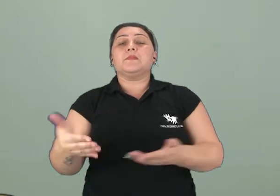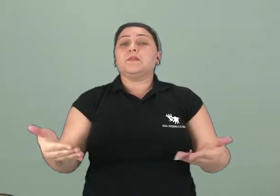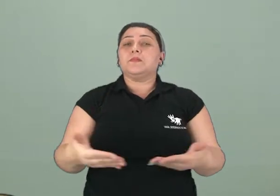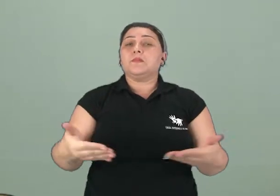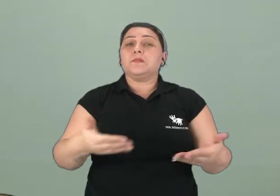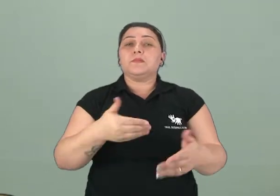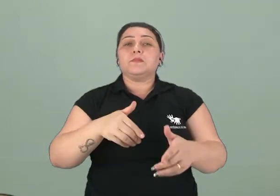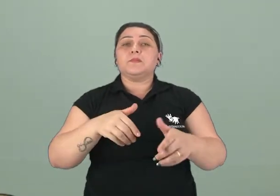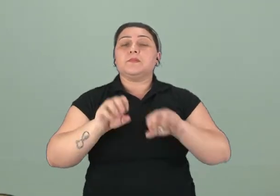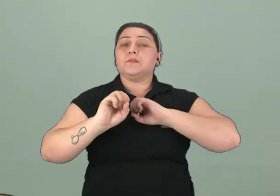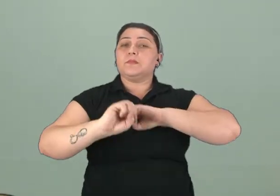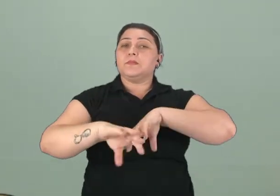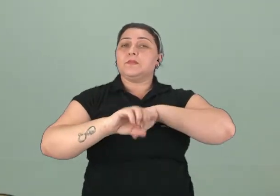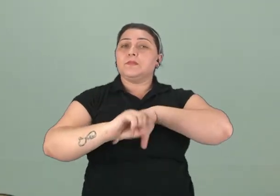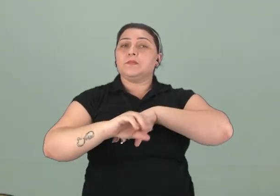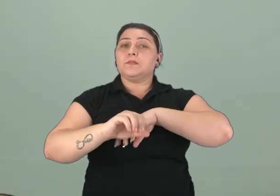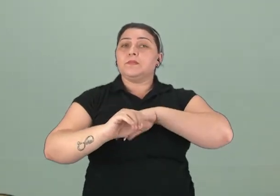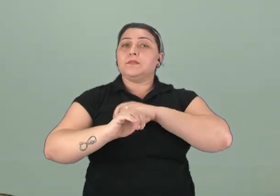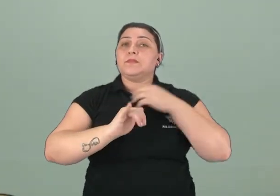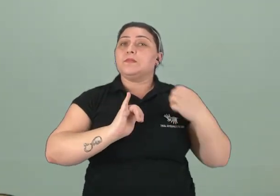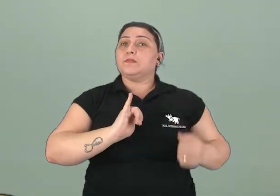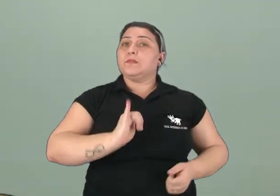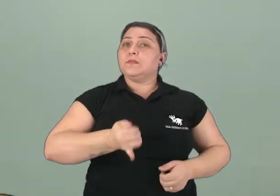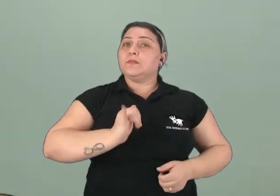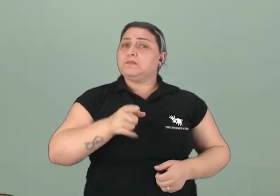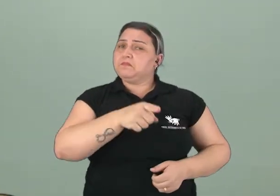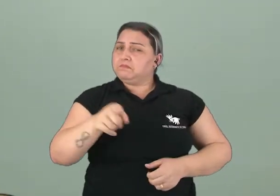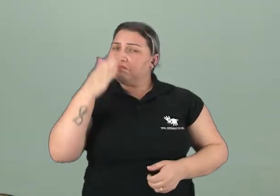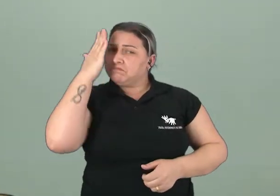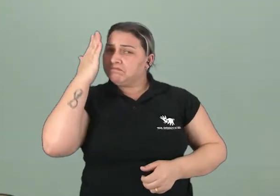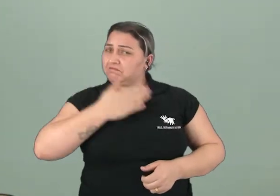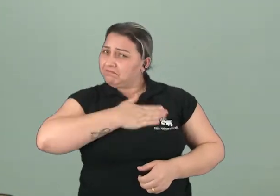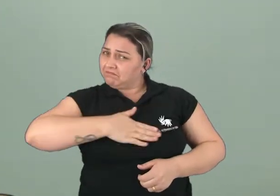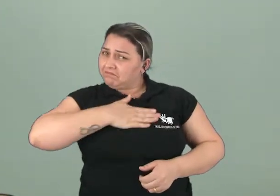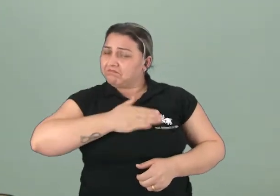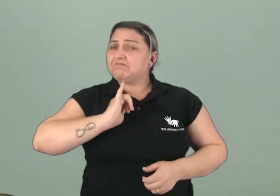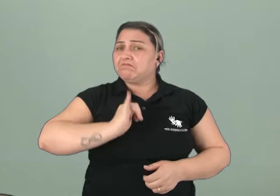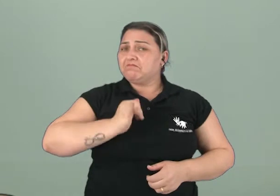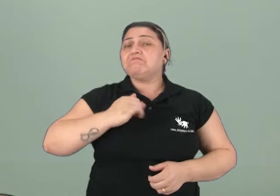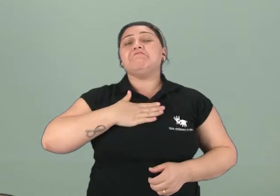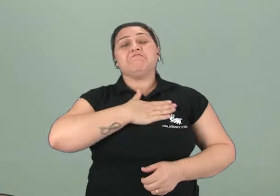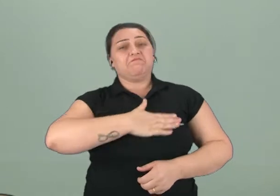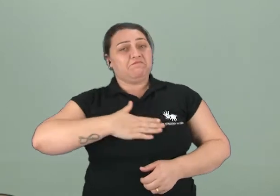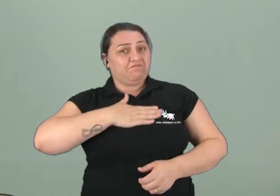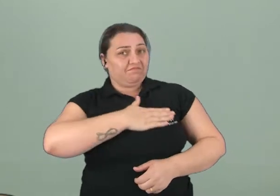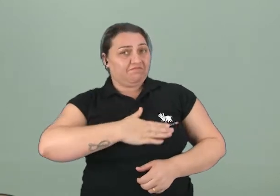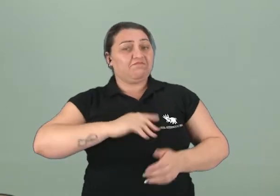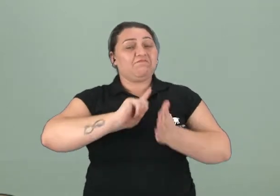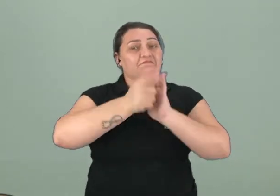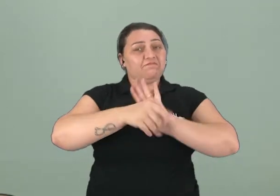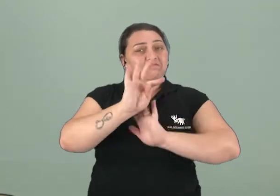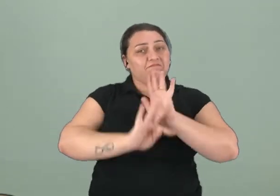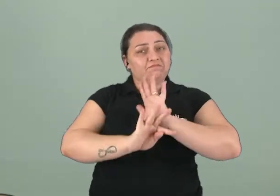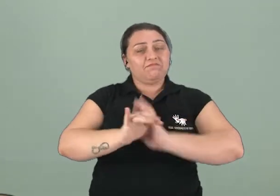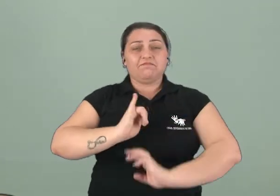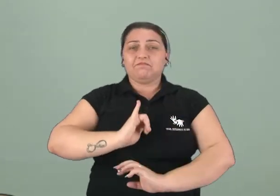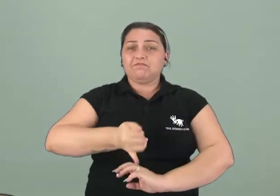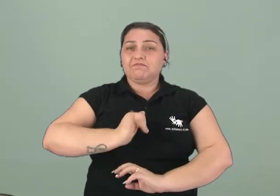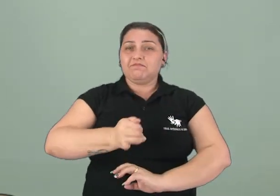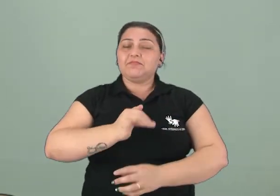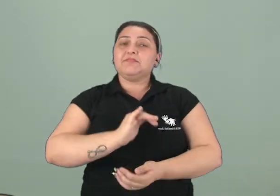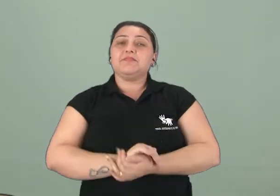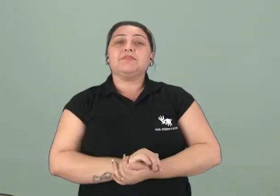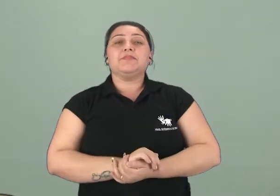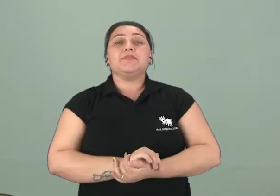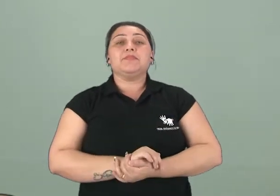e hoje vamos trabalhar conto vocês gostam de conto eu gosto muito desse tipo de gênero textual tá